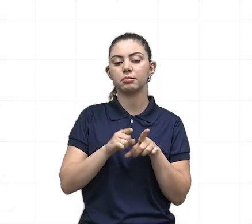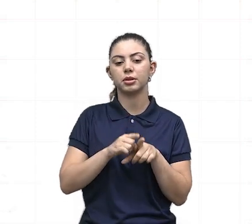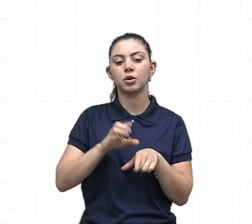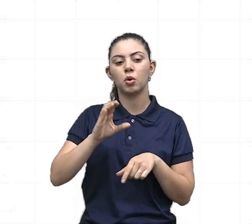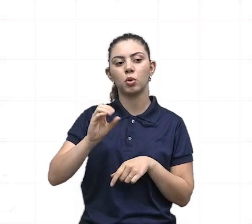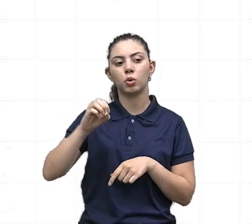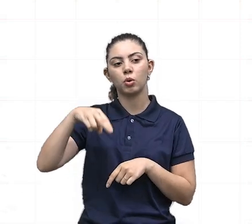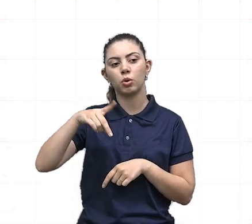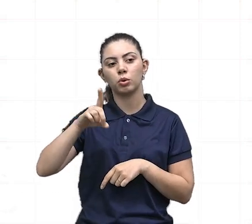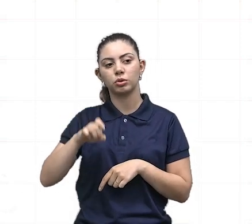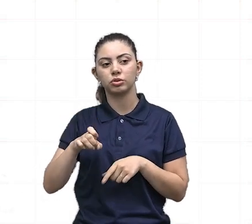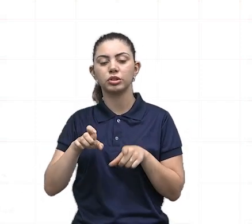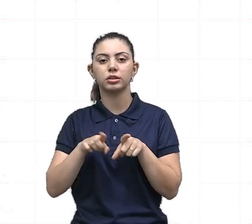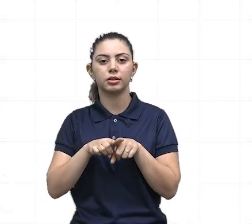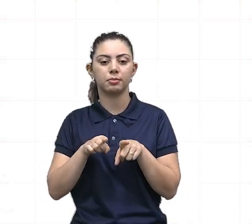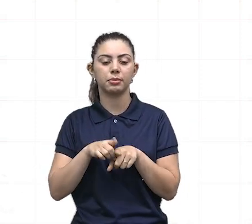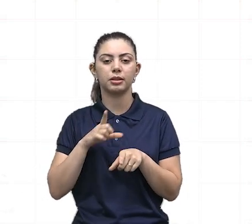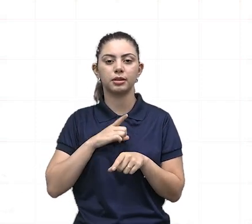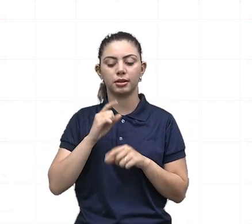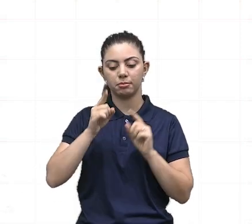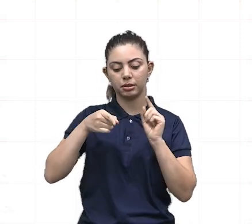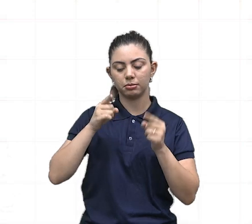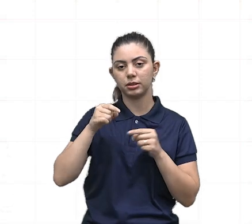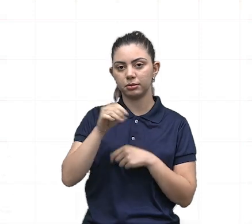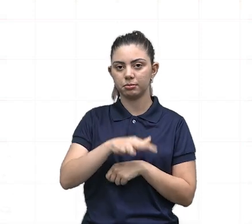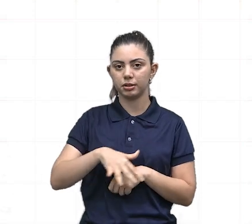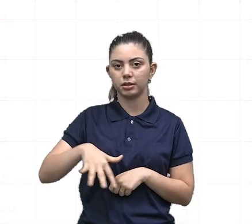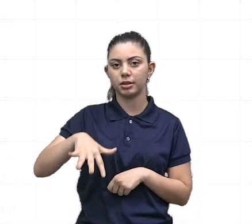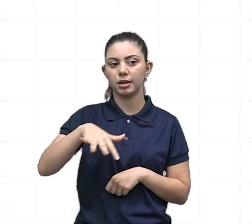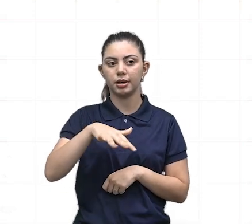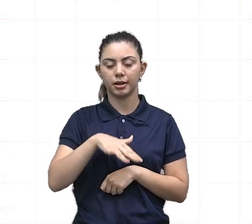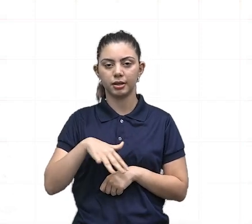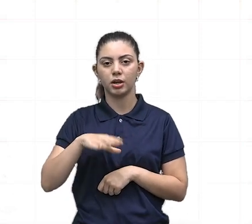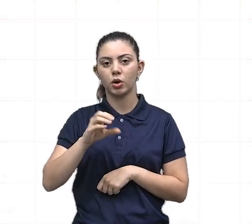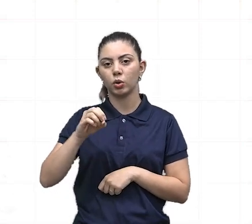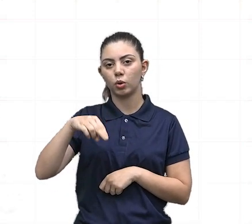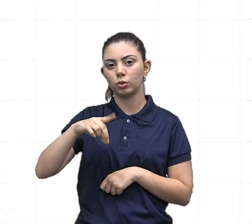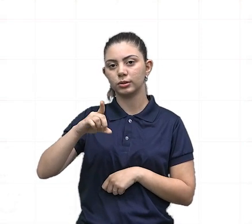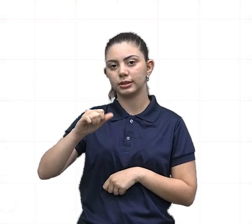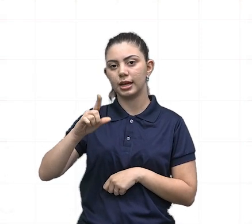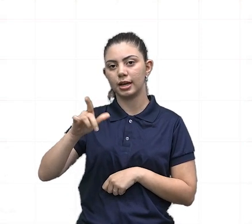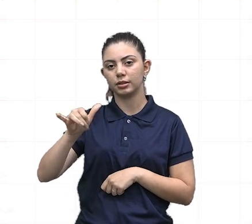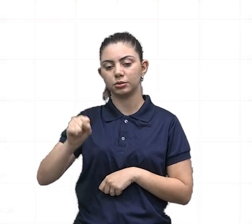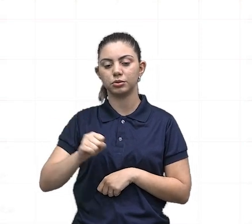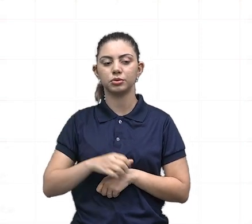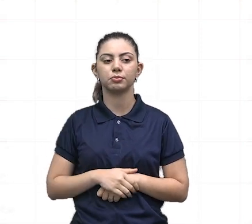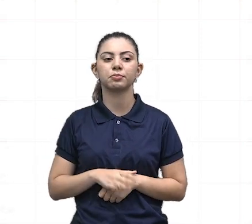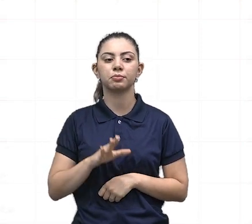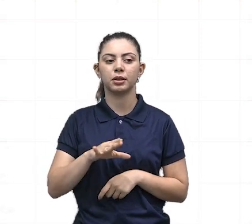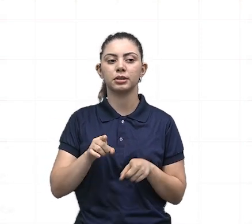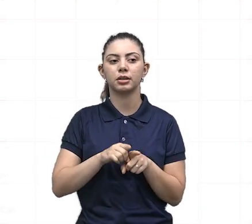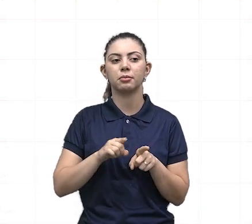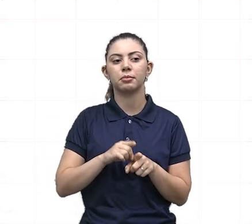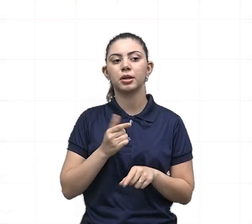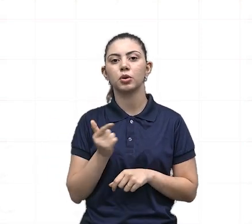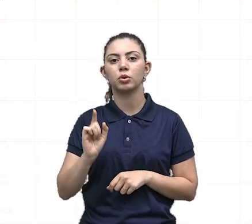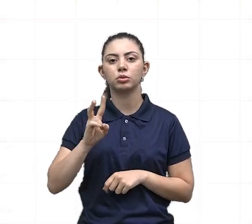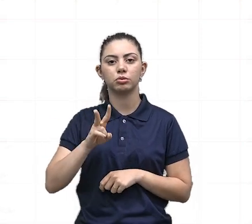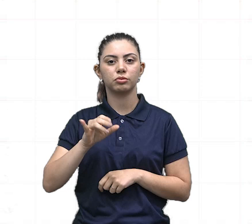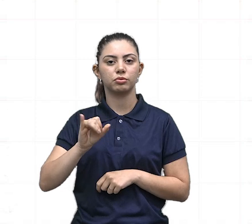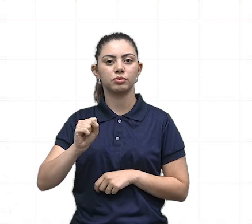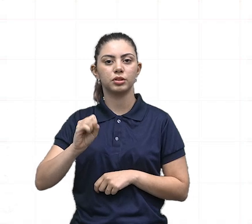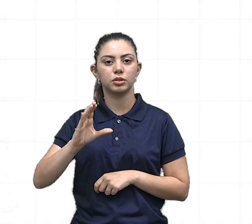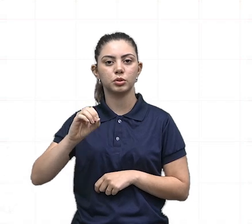administrava áreas reais, chamadas de condados. Temos também aí, né, o visconde, que